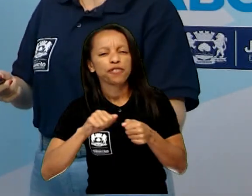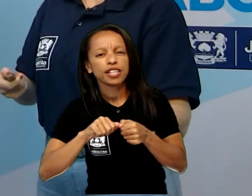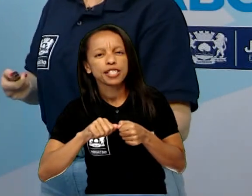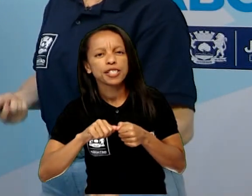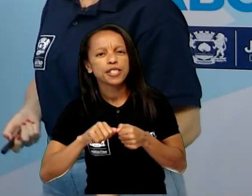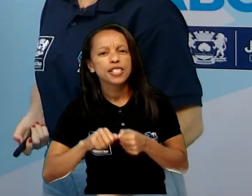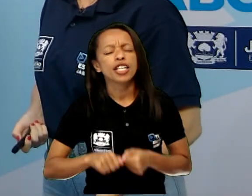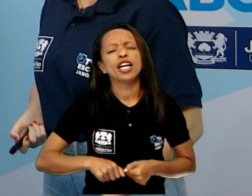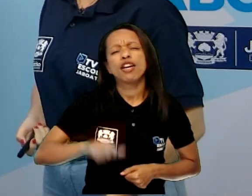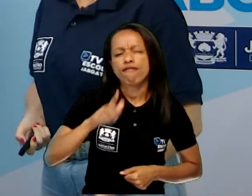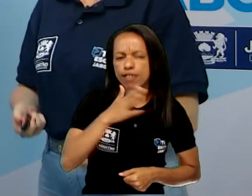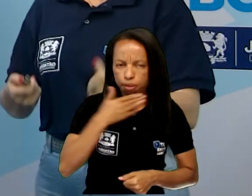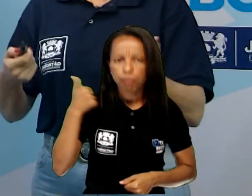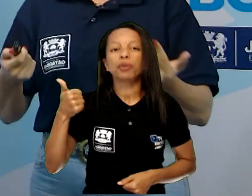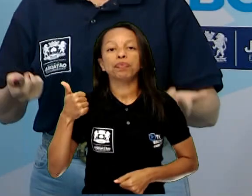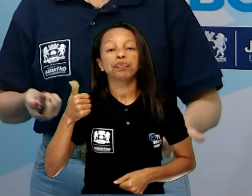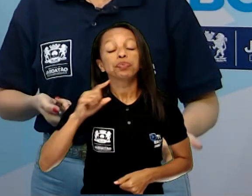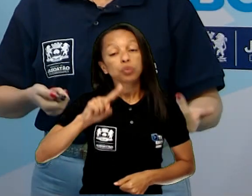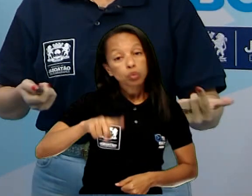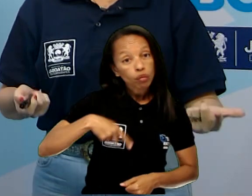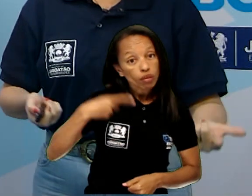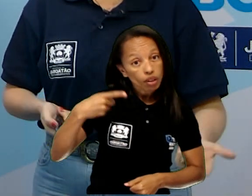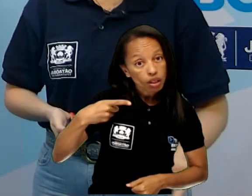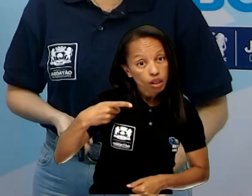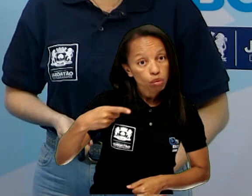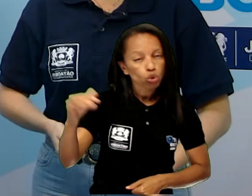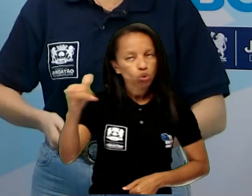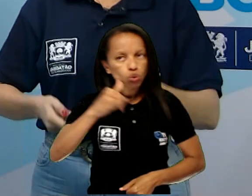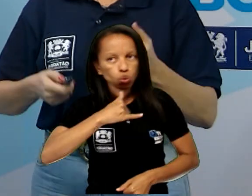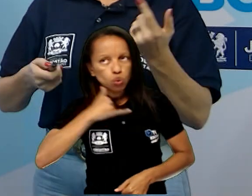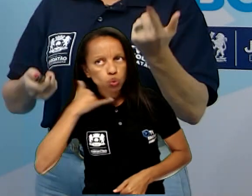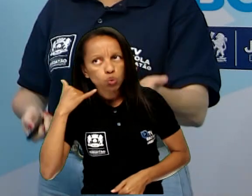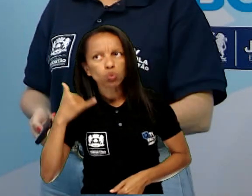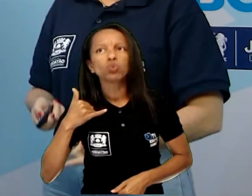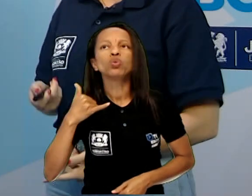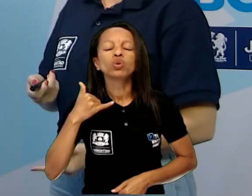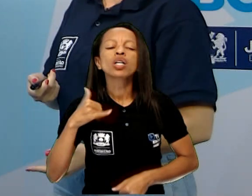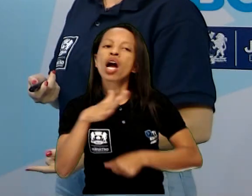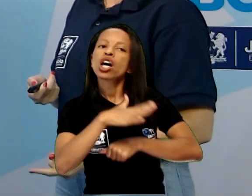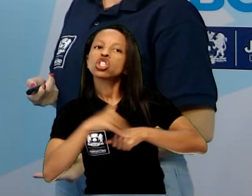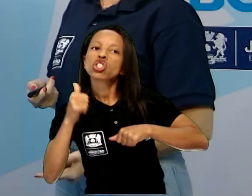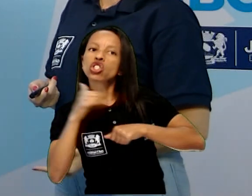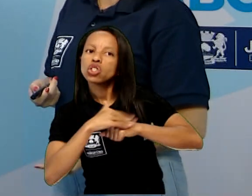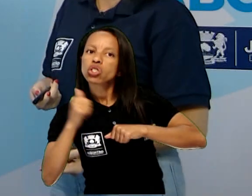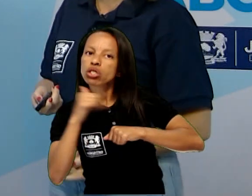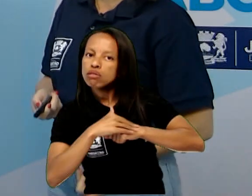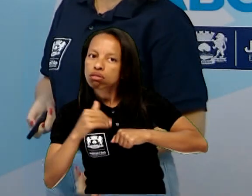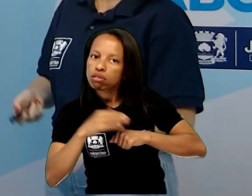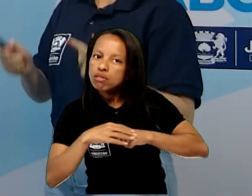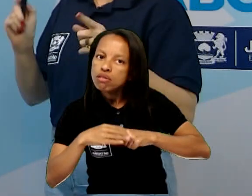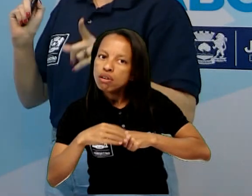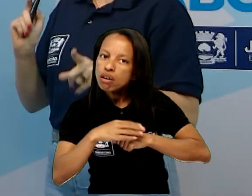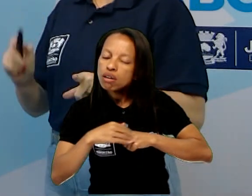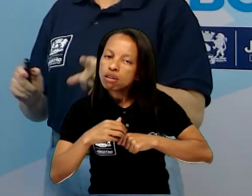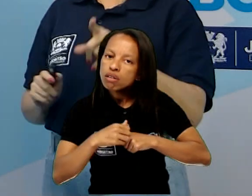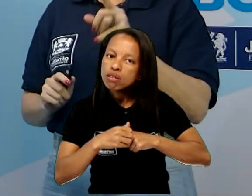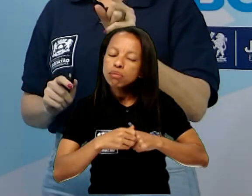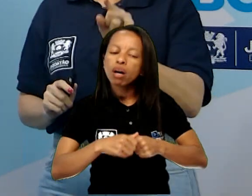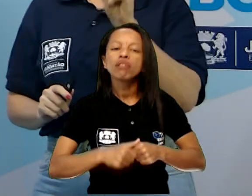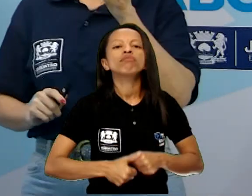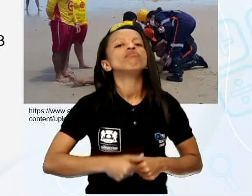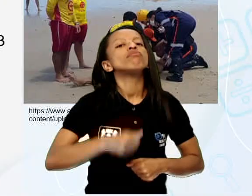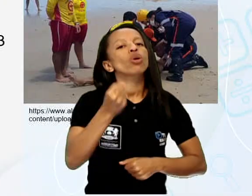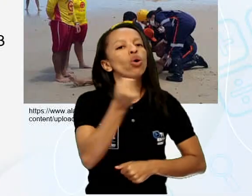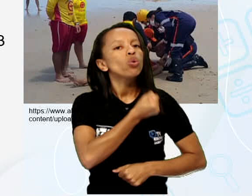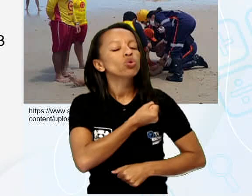Aciona o corpo de bombeiros, né? Se não tiver por perto, você consegue acionar o corpo de bombeiros discando o